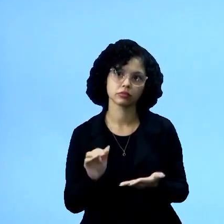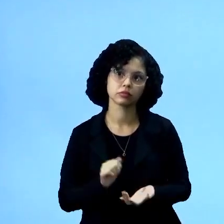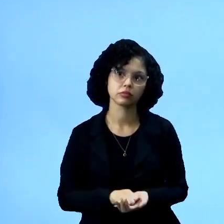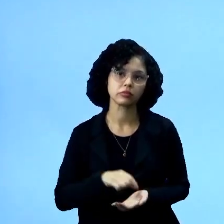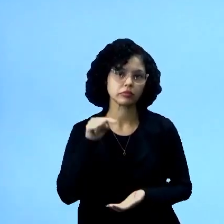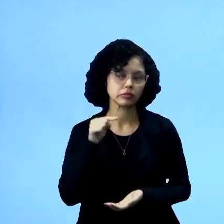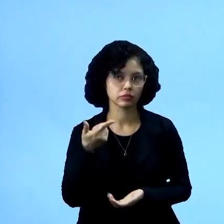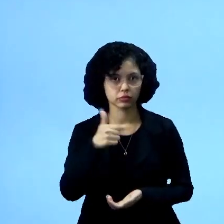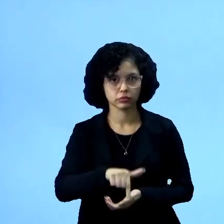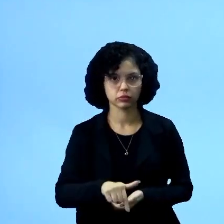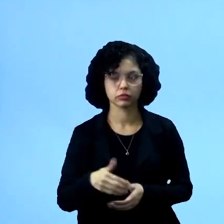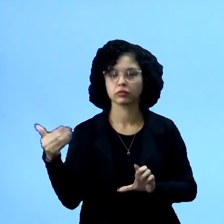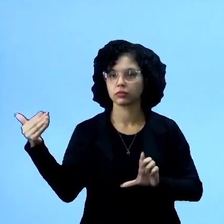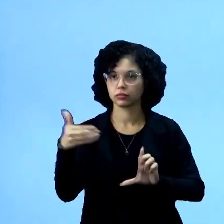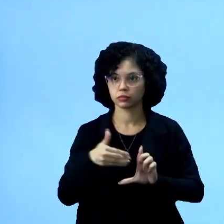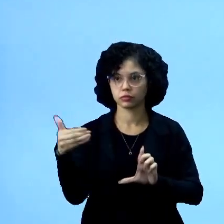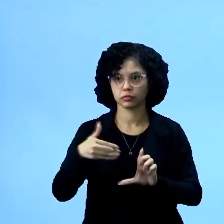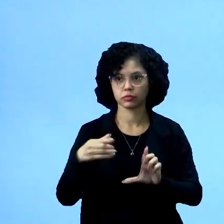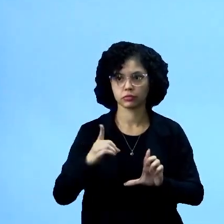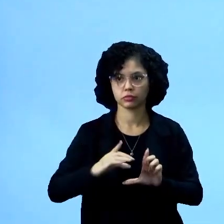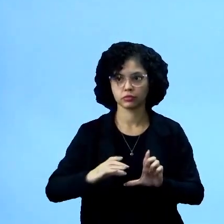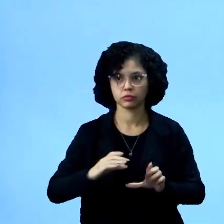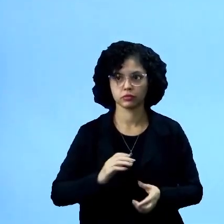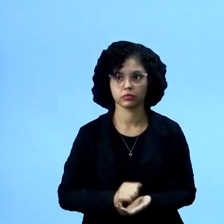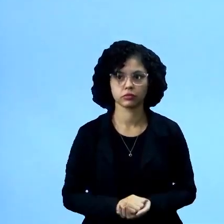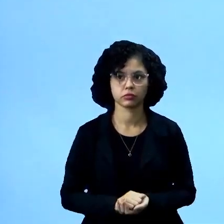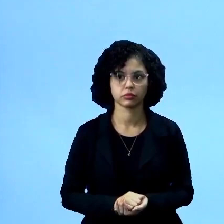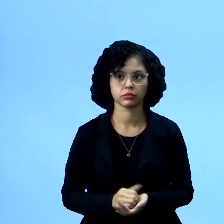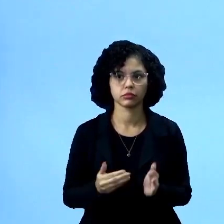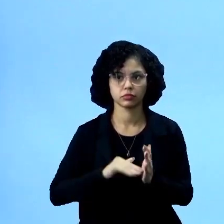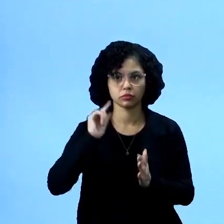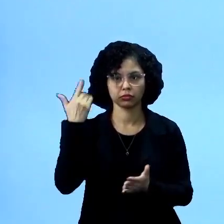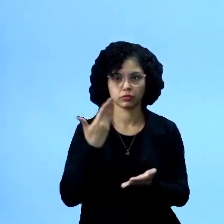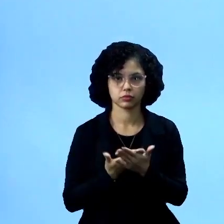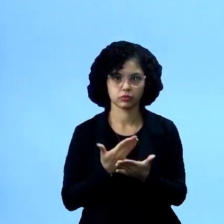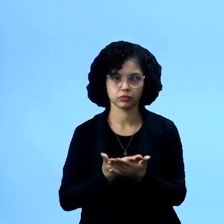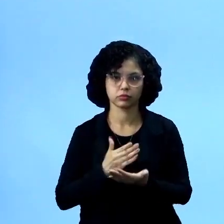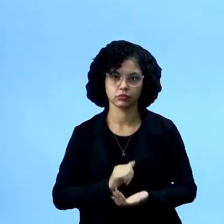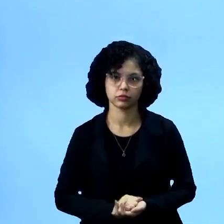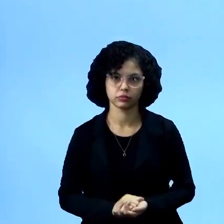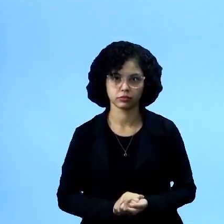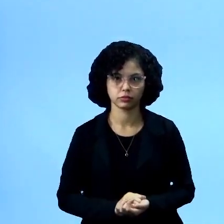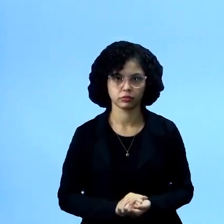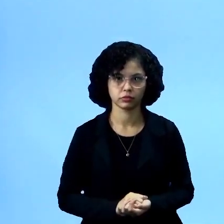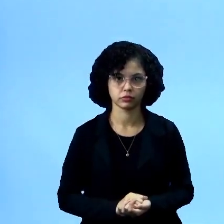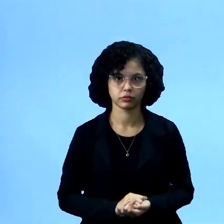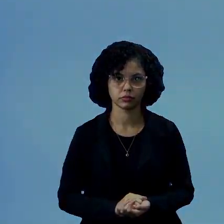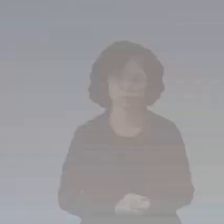hoje. Para rever essa aula, acesse a plataforma Eduque e até a próxima aula.